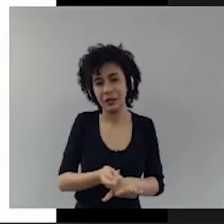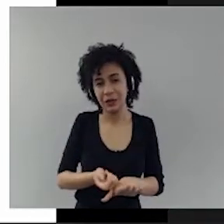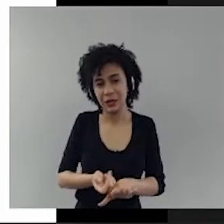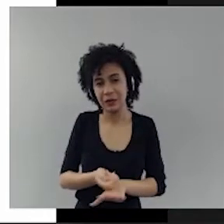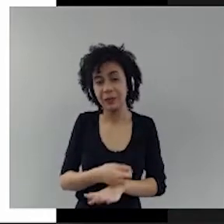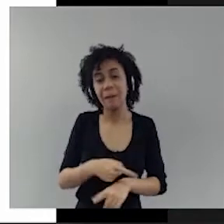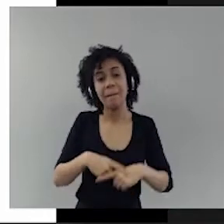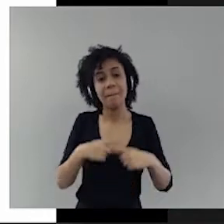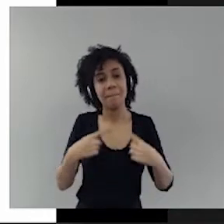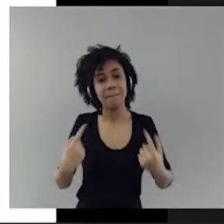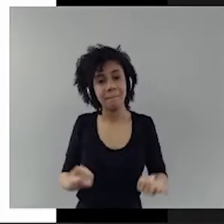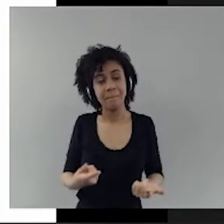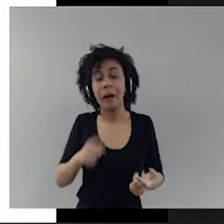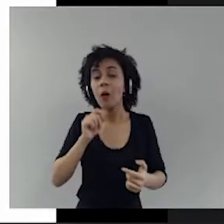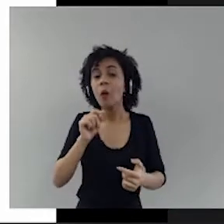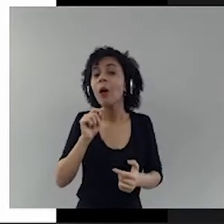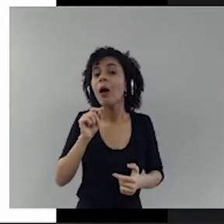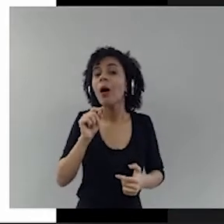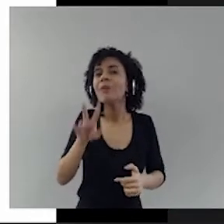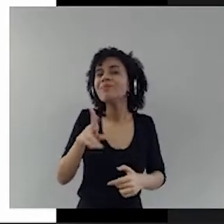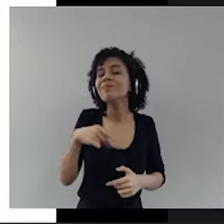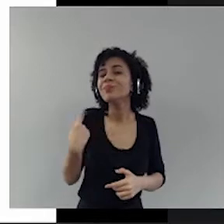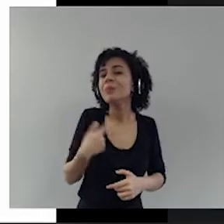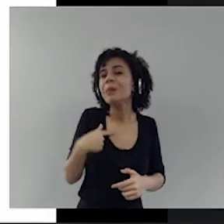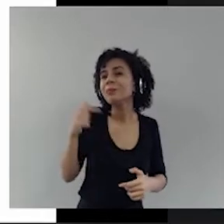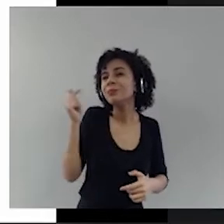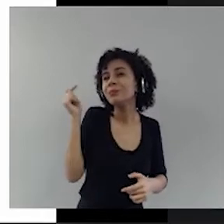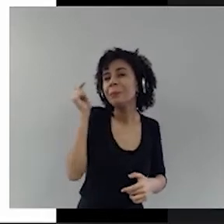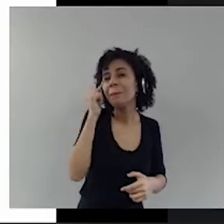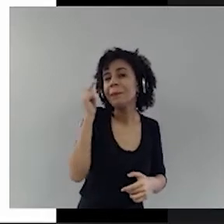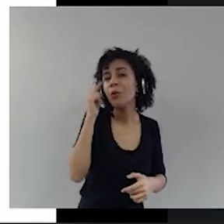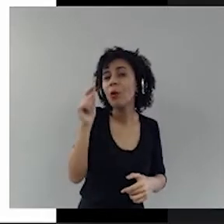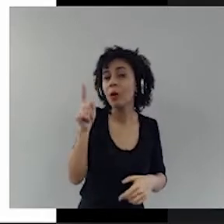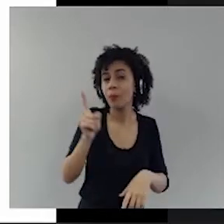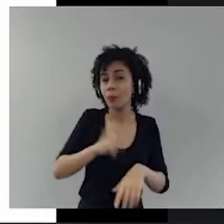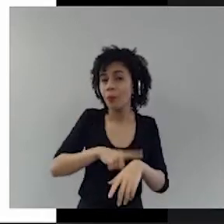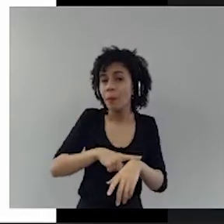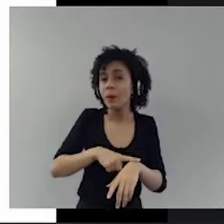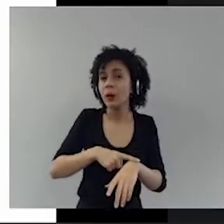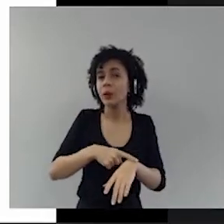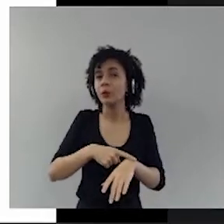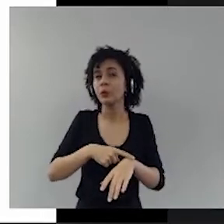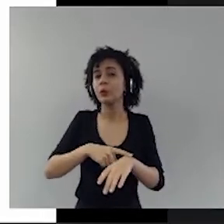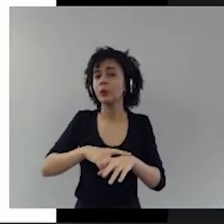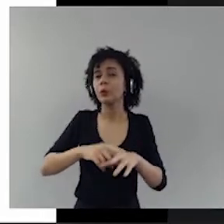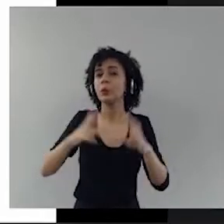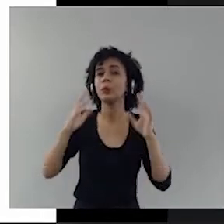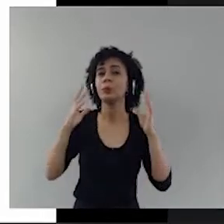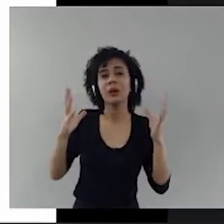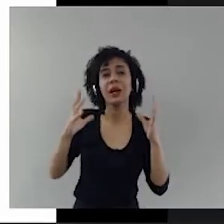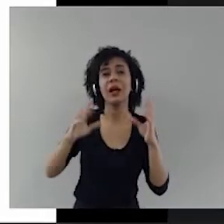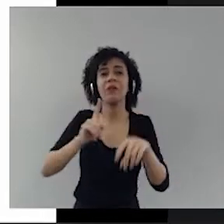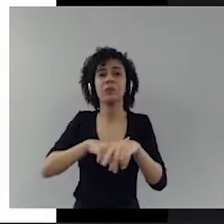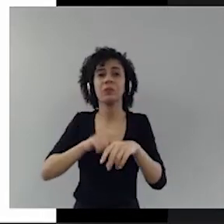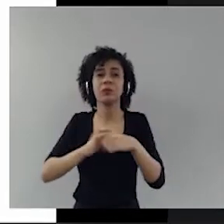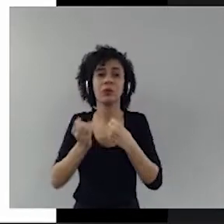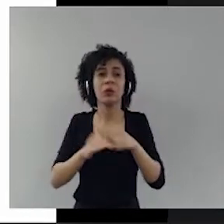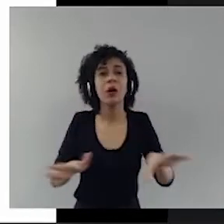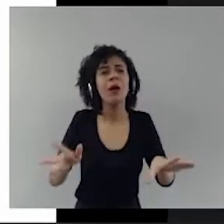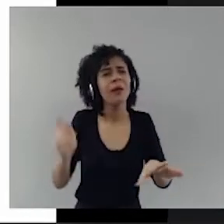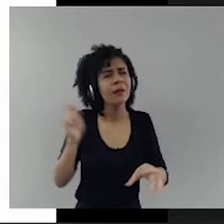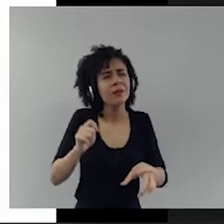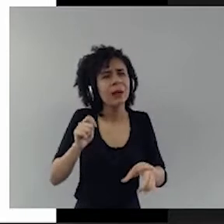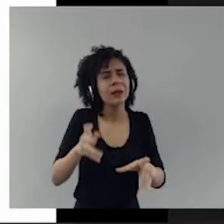a anedota serve para gente pensar aqui nesse momento de crise como uma oportunidade